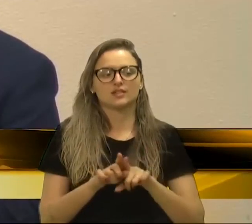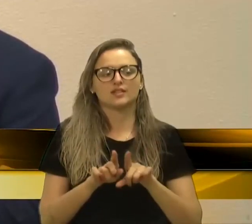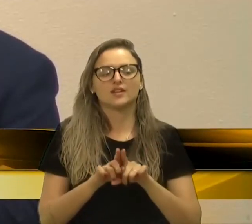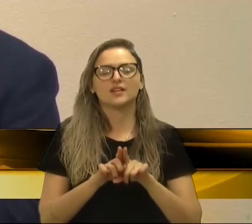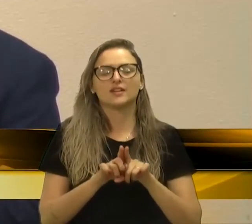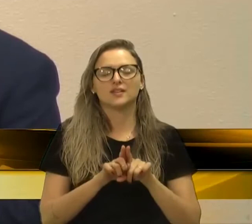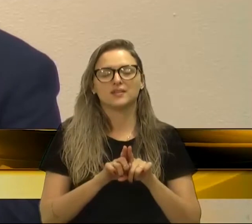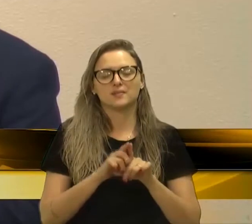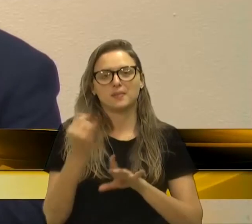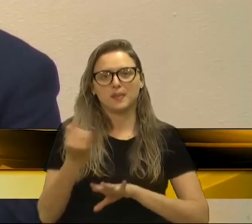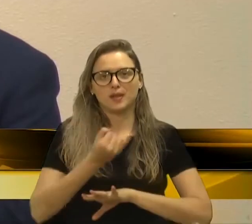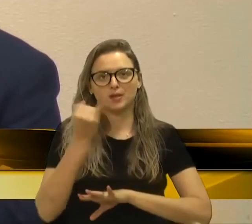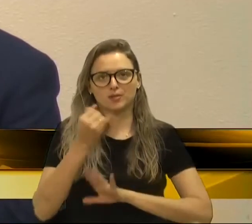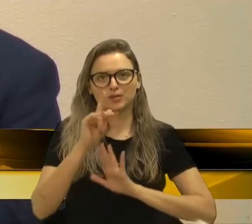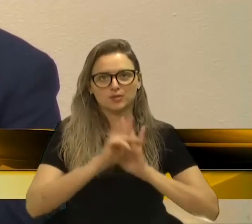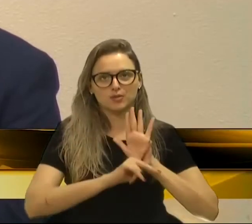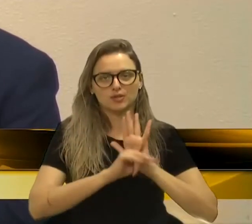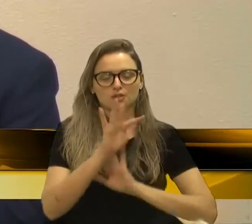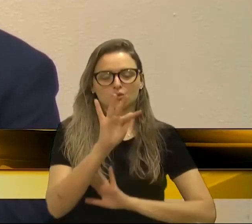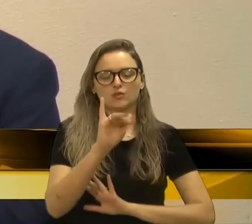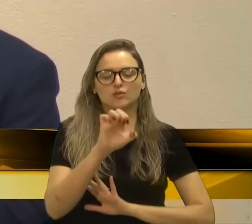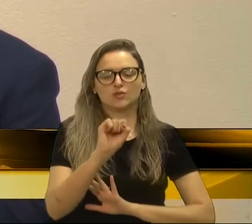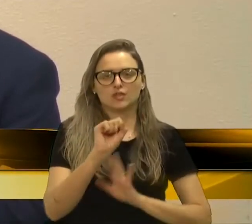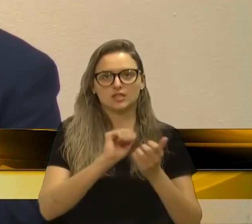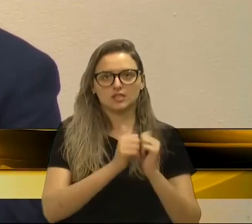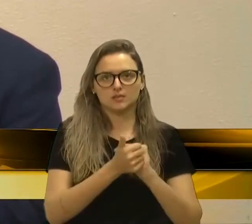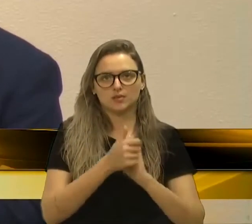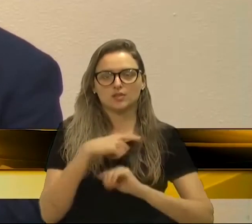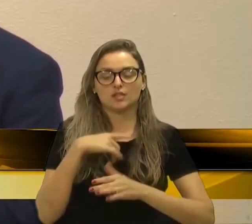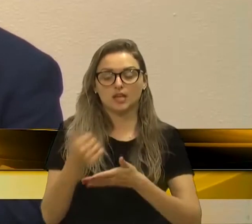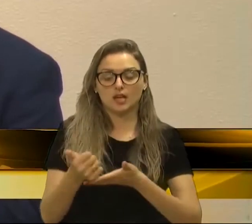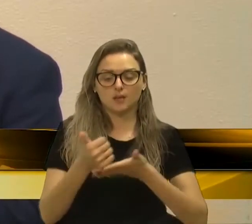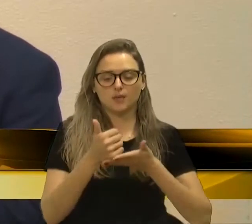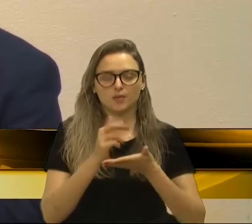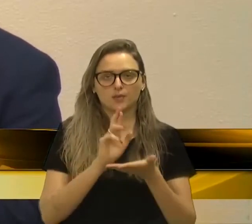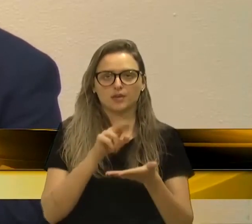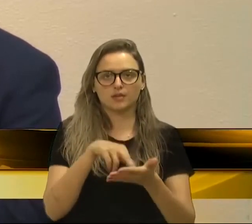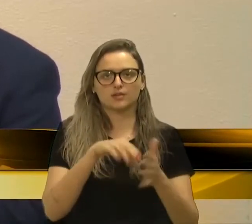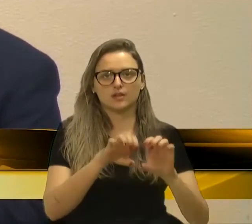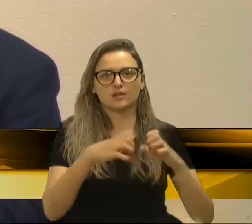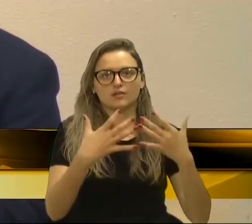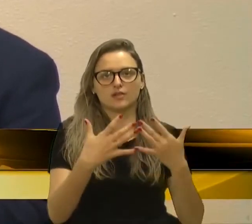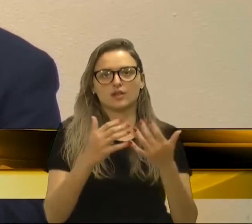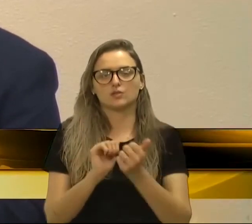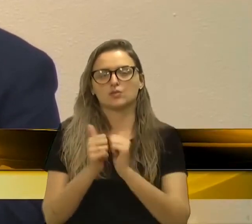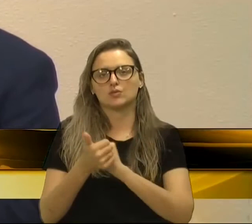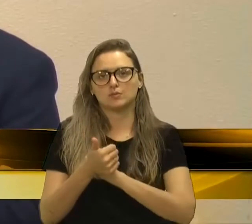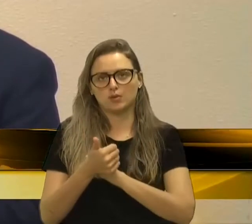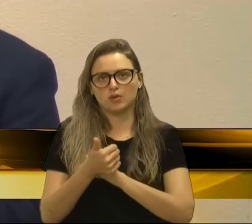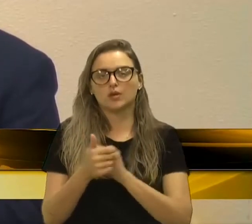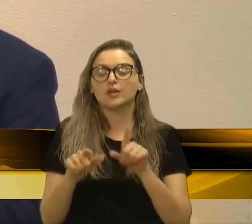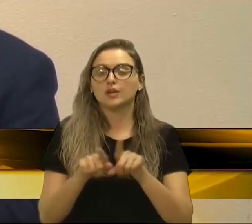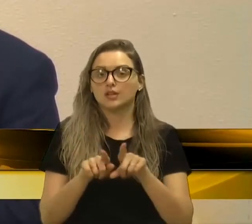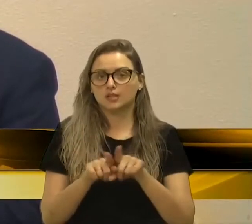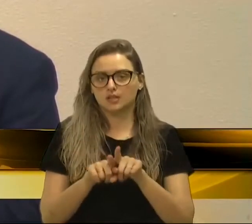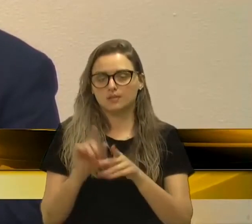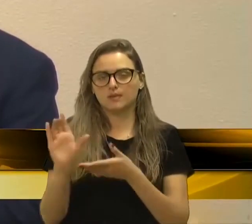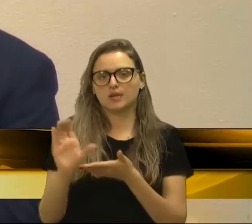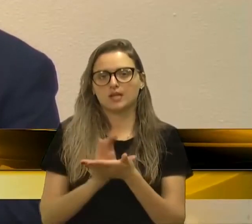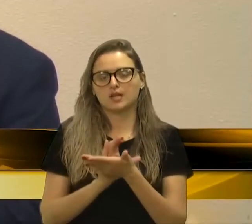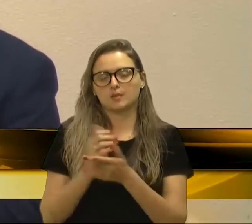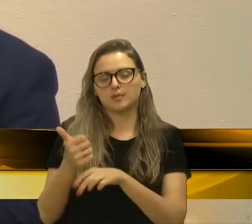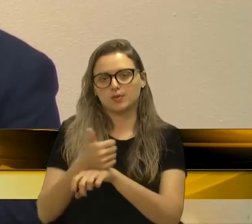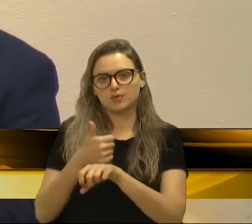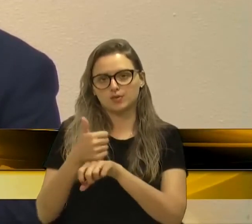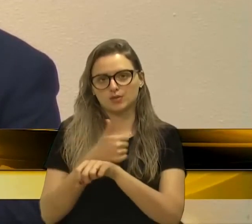extrema relevância de projetos como o FIESPORT, que concedam apoio financeiro para a realização de eventos esportivos locais, bem como financiam atletas e